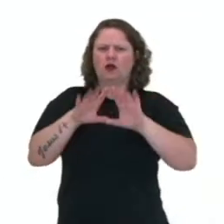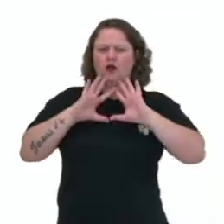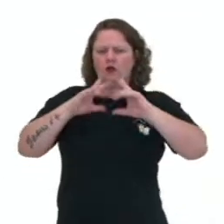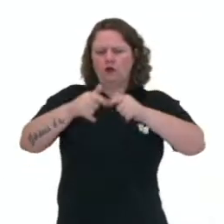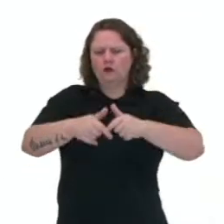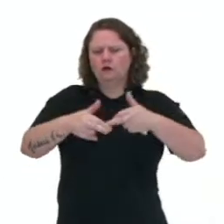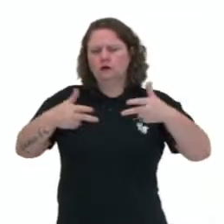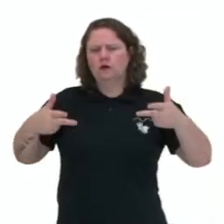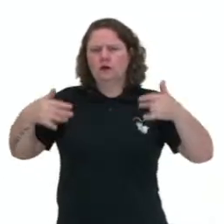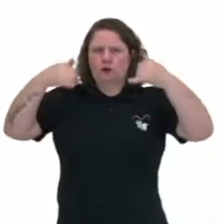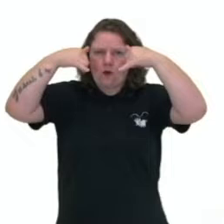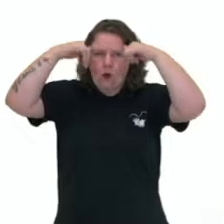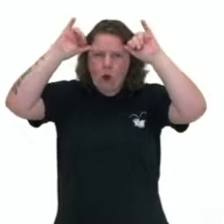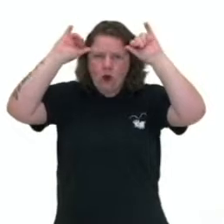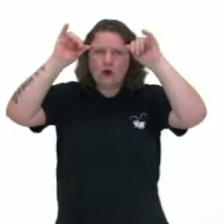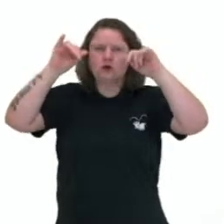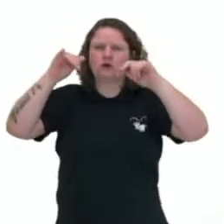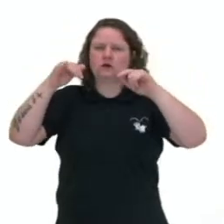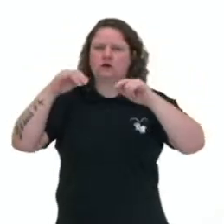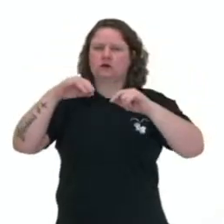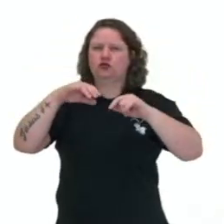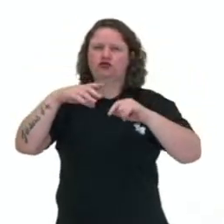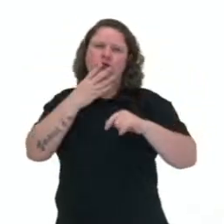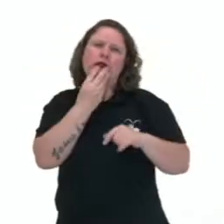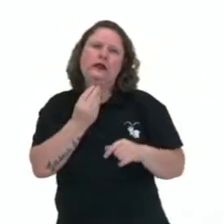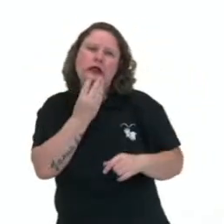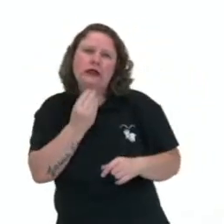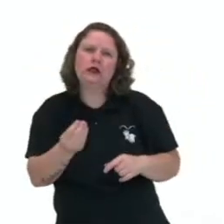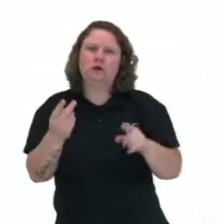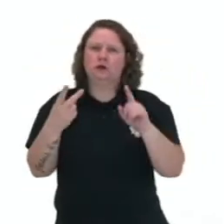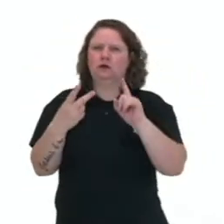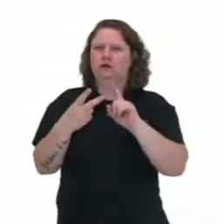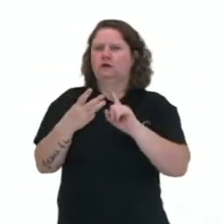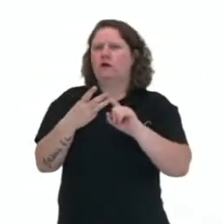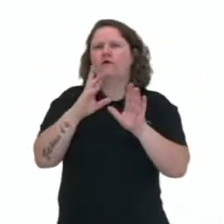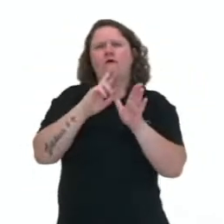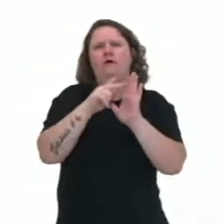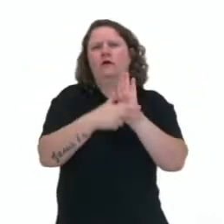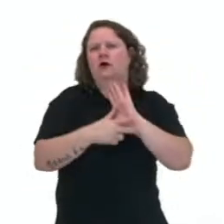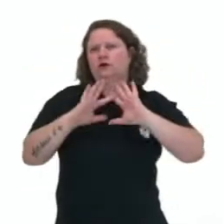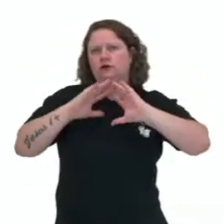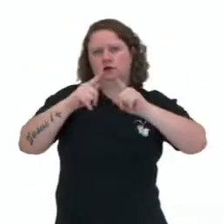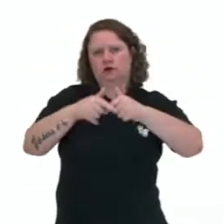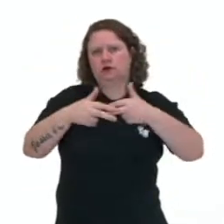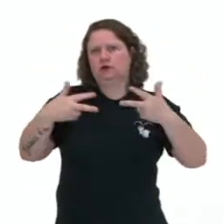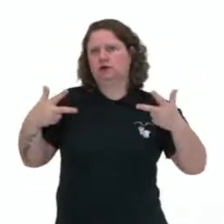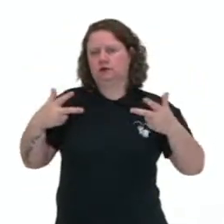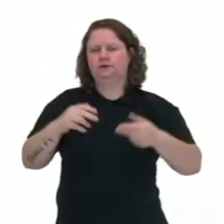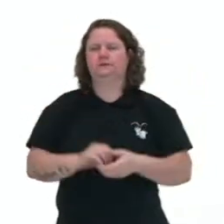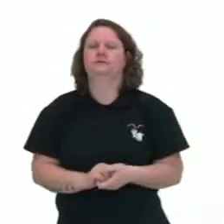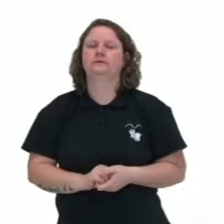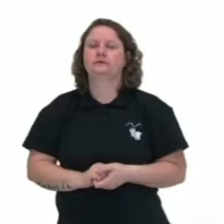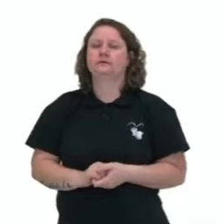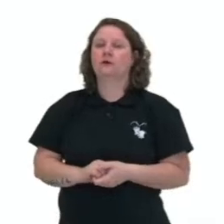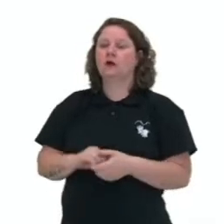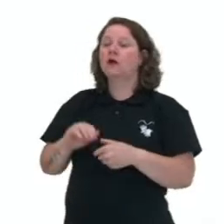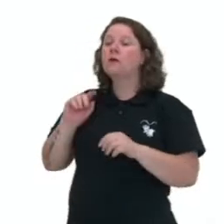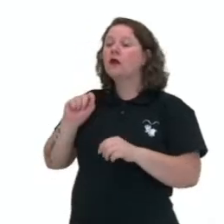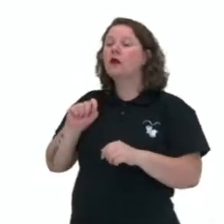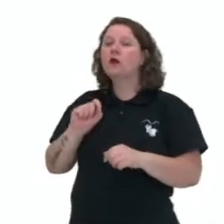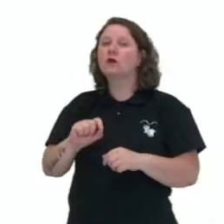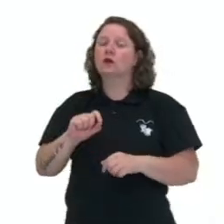cavalos, carneiros, cabra e a unidade de produção, que era o senhorio. Dentro do senhorio, os trabalhadores prestavam seu